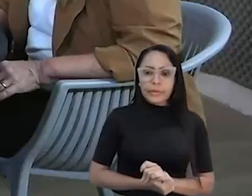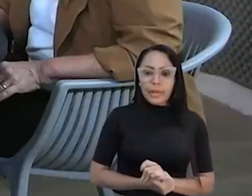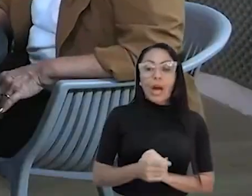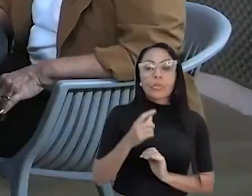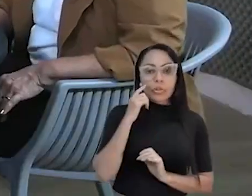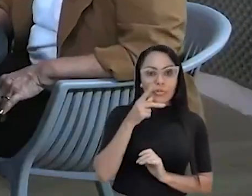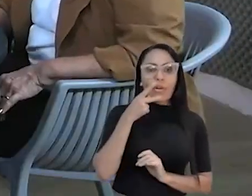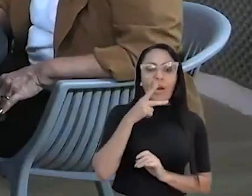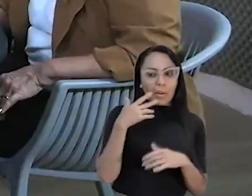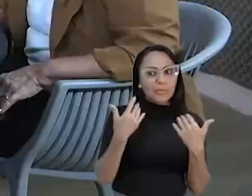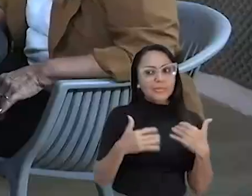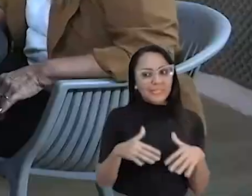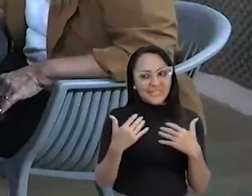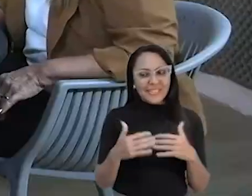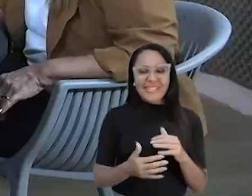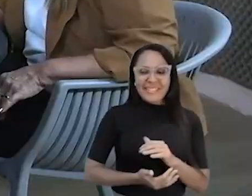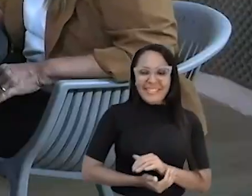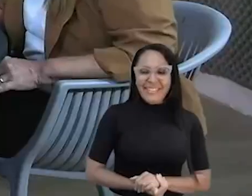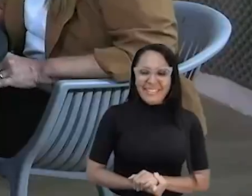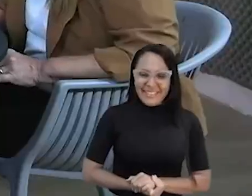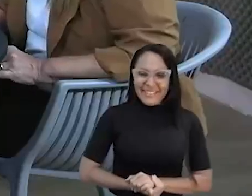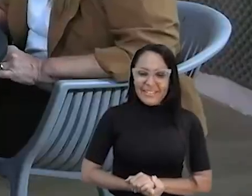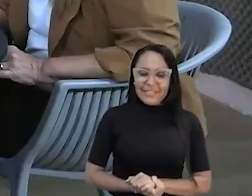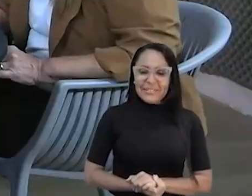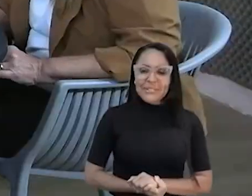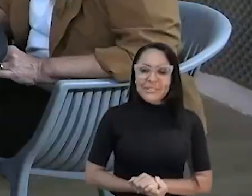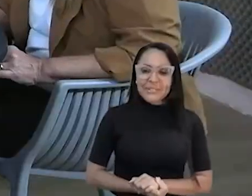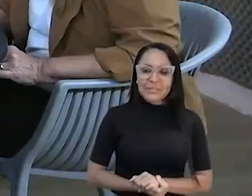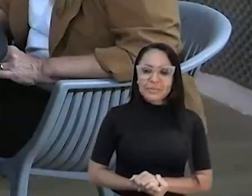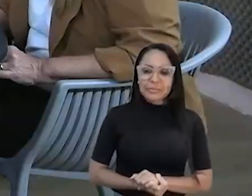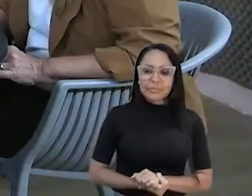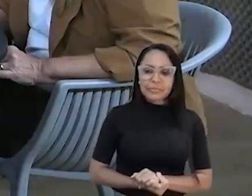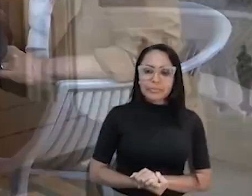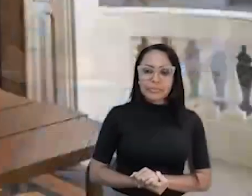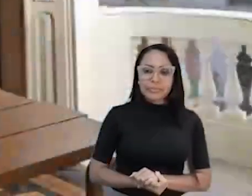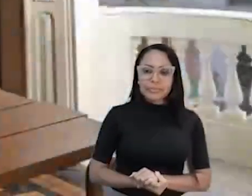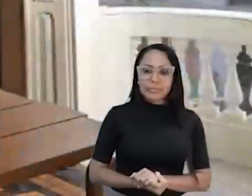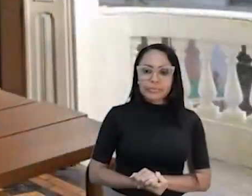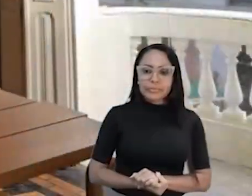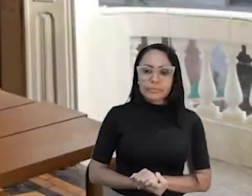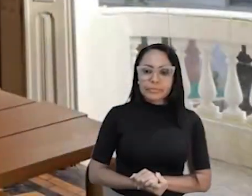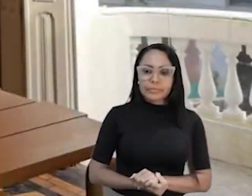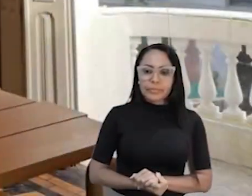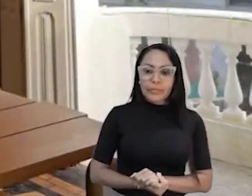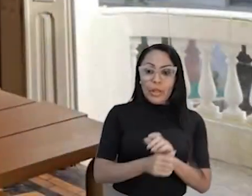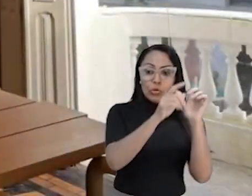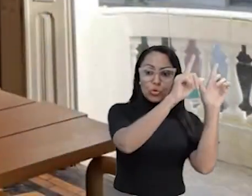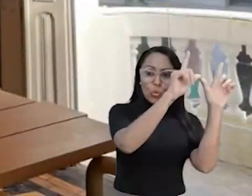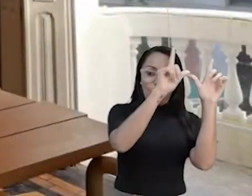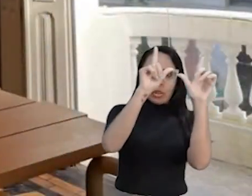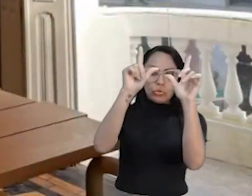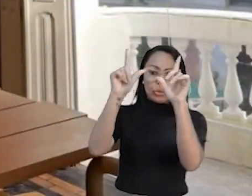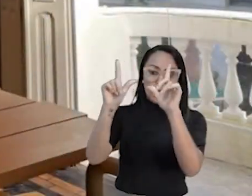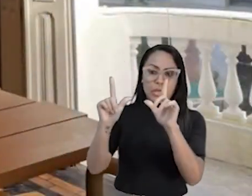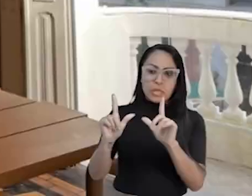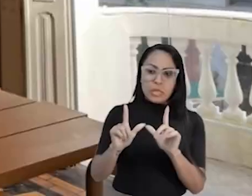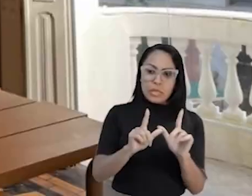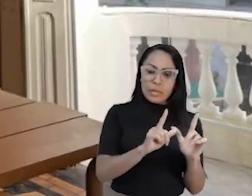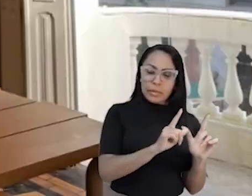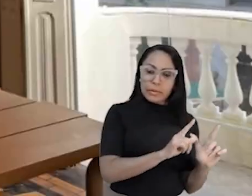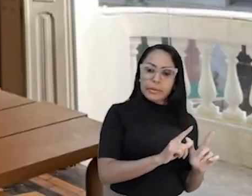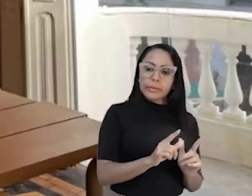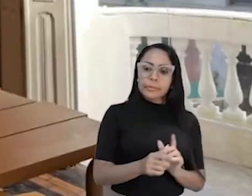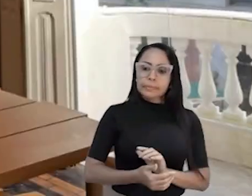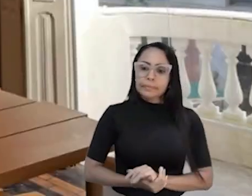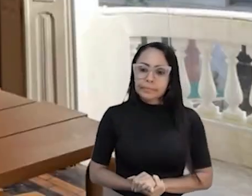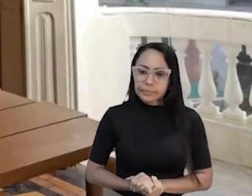meninas? Vocês veem que a gente... né? As bandeirinhas aí... muitos quadros, né? Assim, a utilização muito da parede